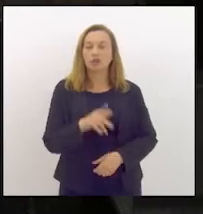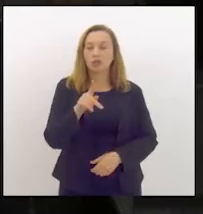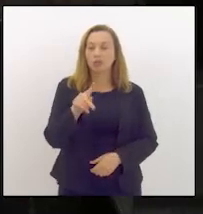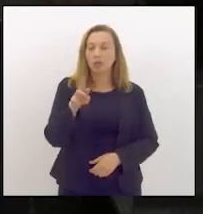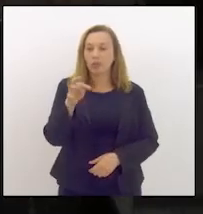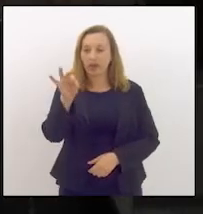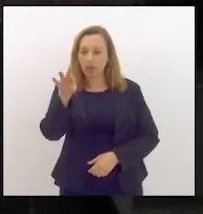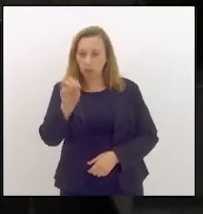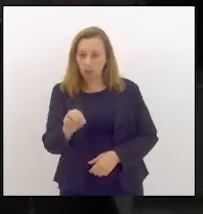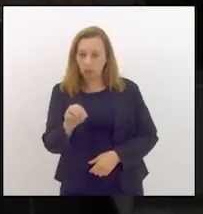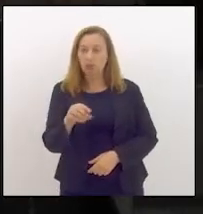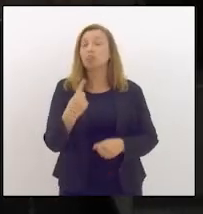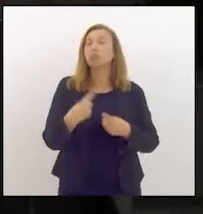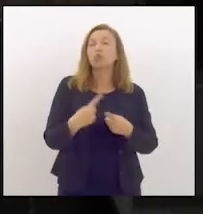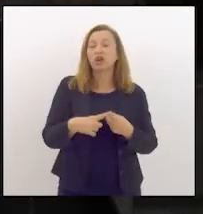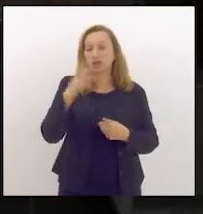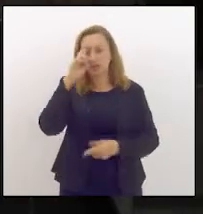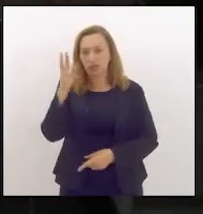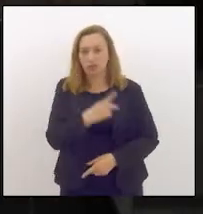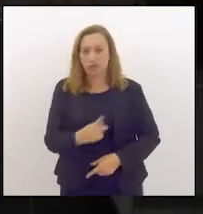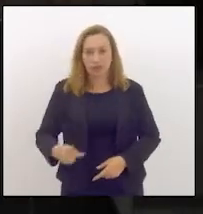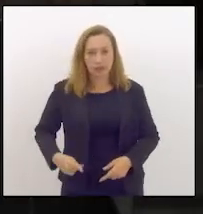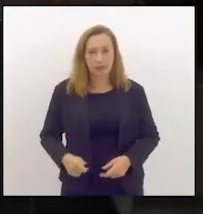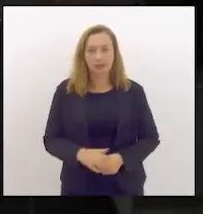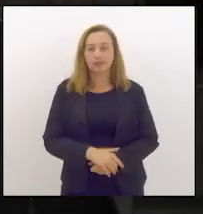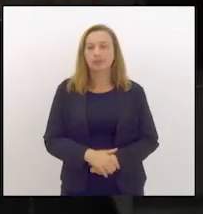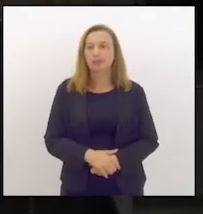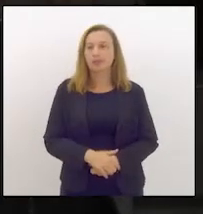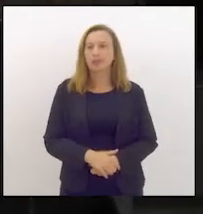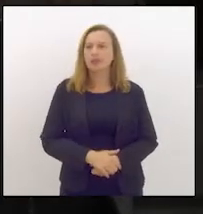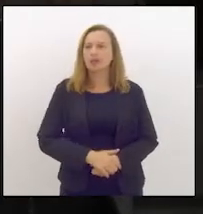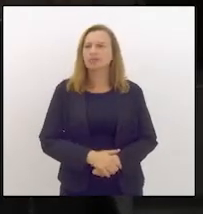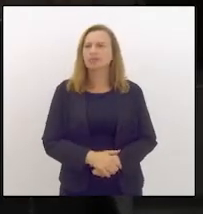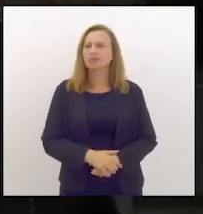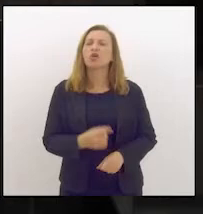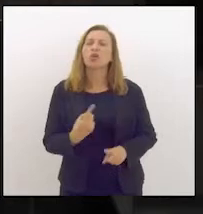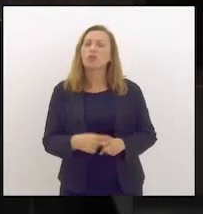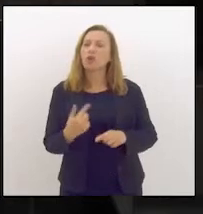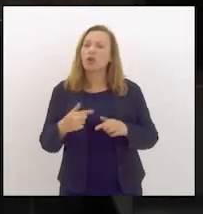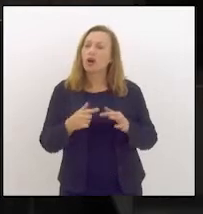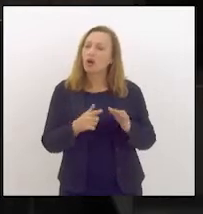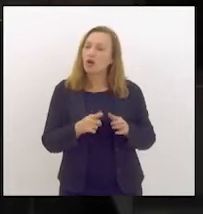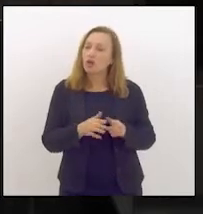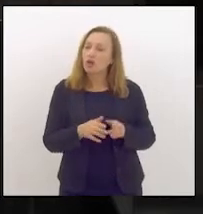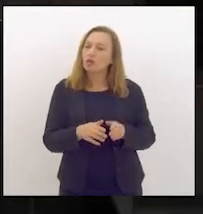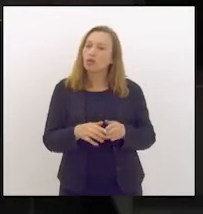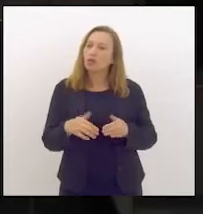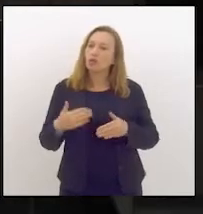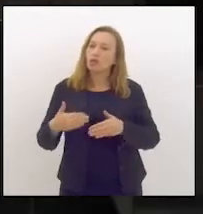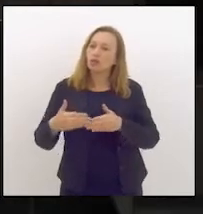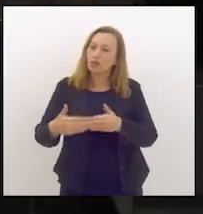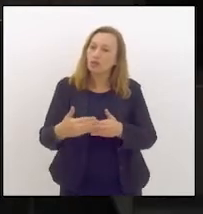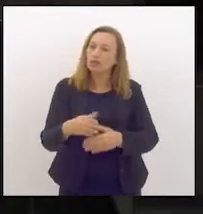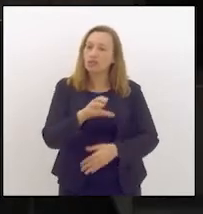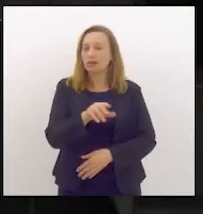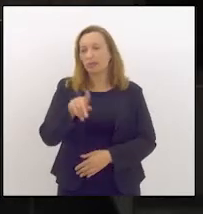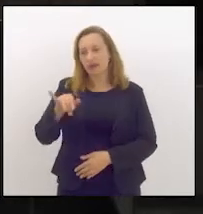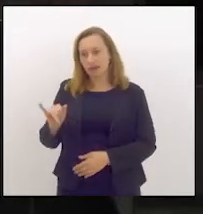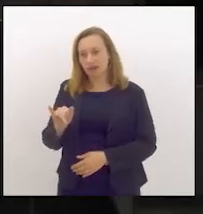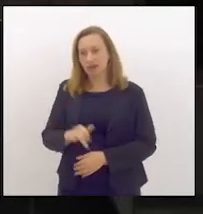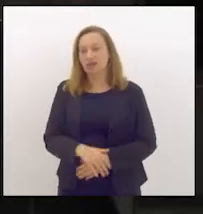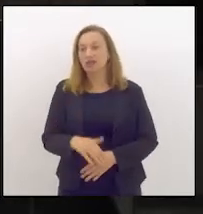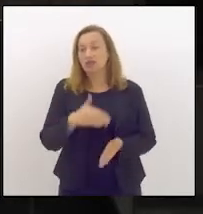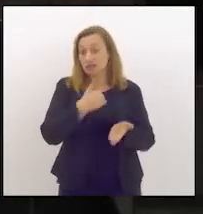Petro e por que isso olha presidente é porque ao longo dessa CPI é e